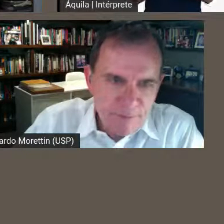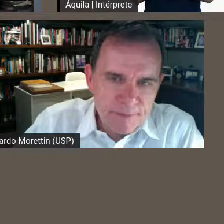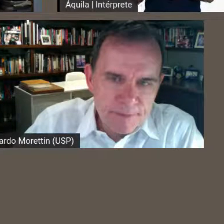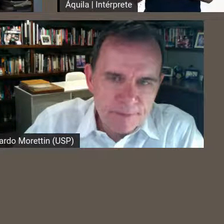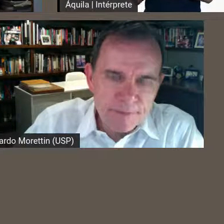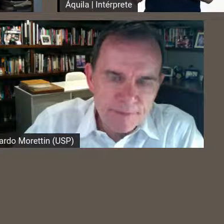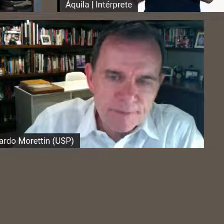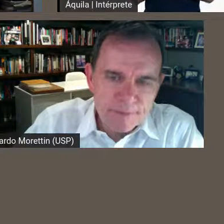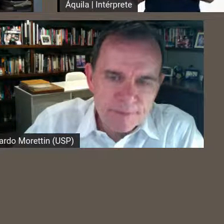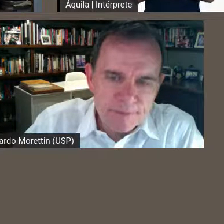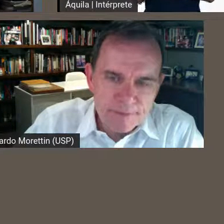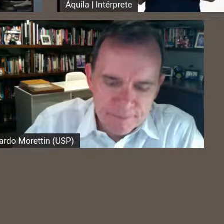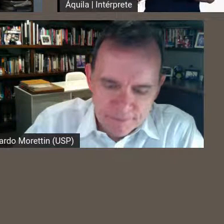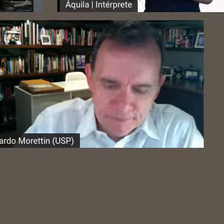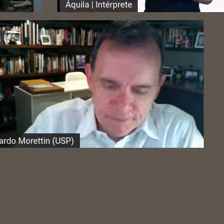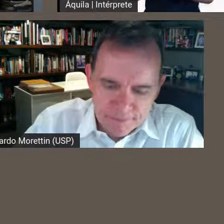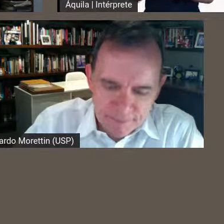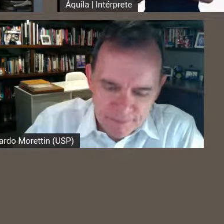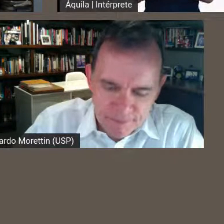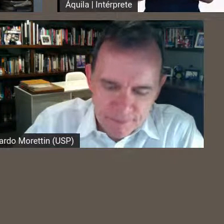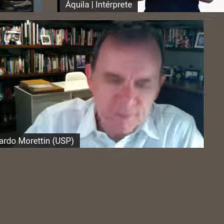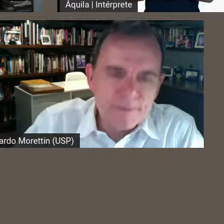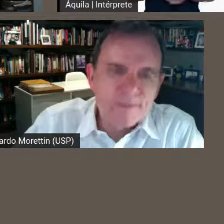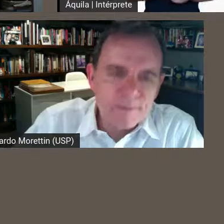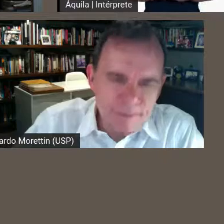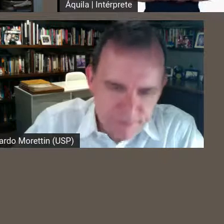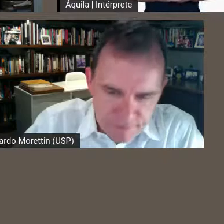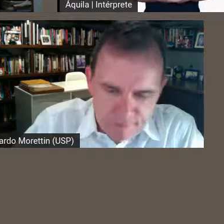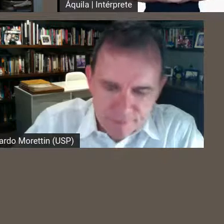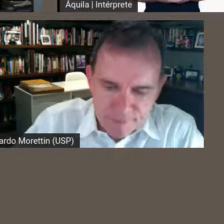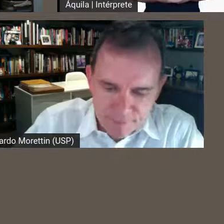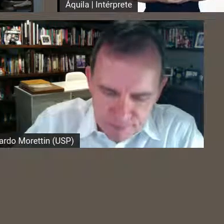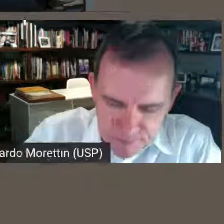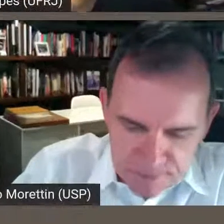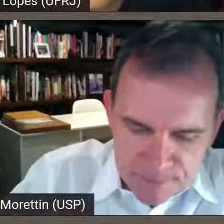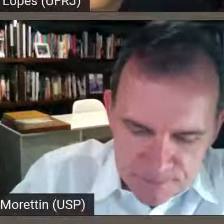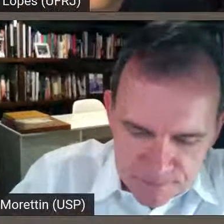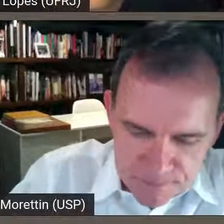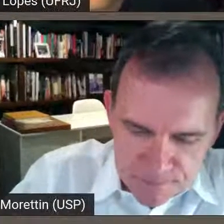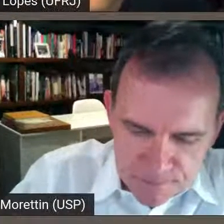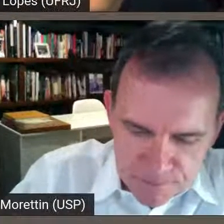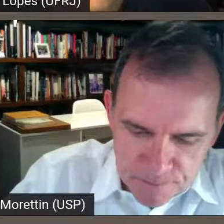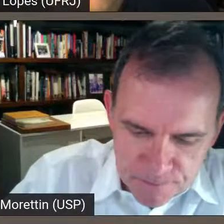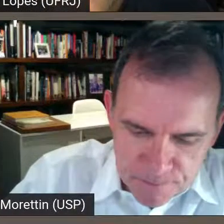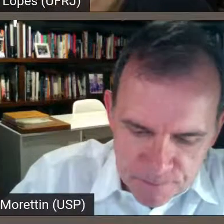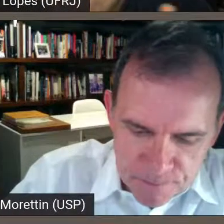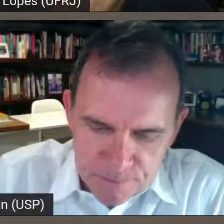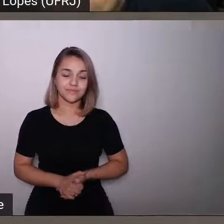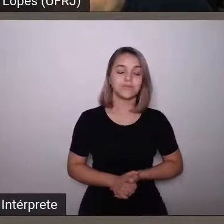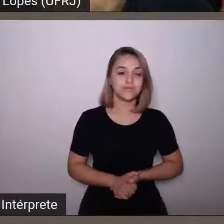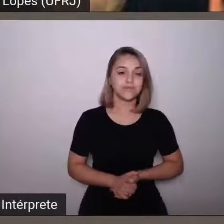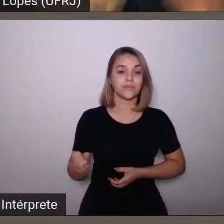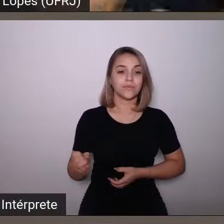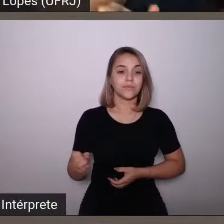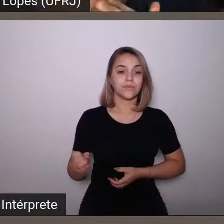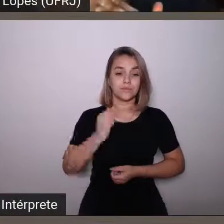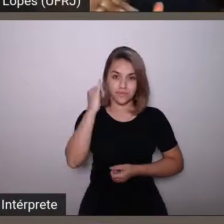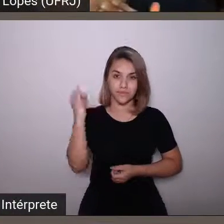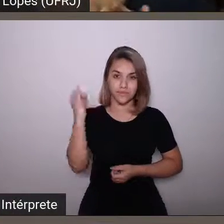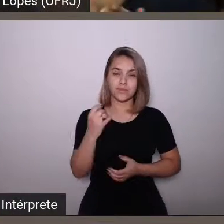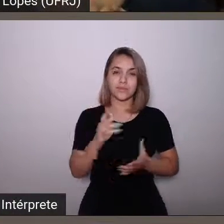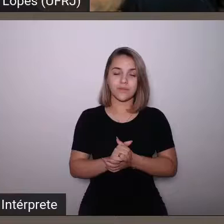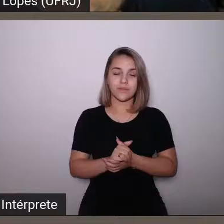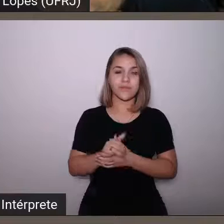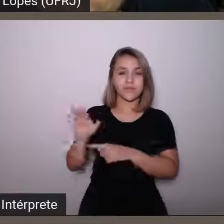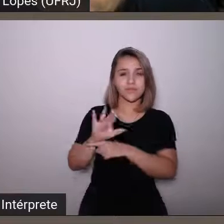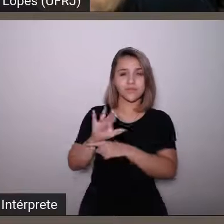entre modernização e cinema, né? Quer dizer, que eu acho que essa ideia, eu acho que tem caminhos por aí,